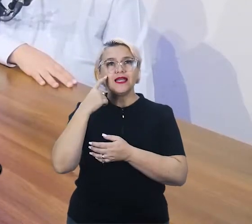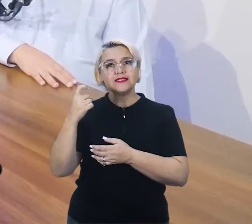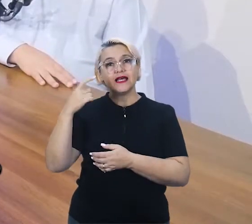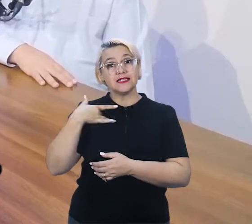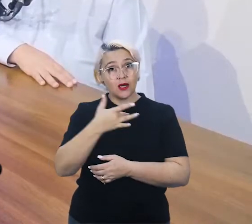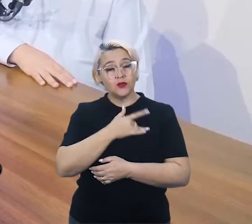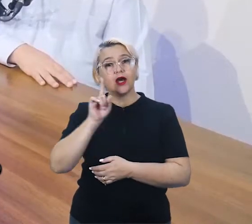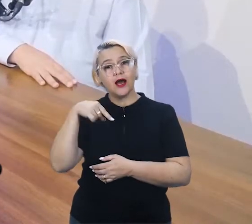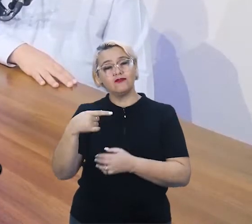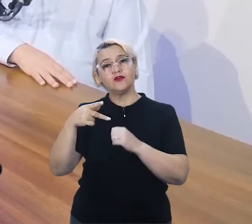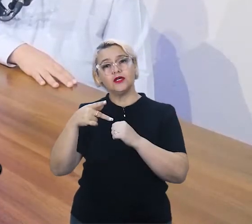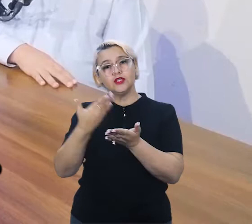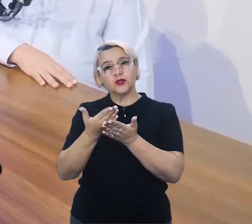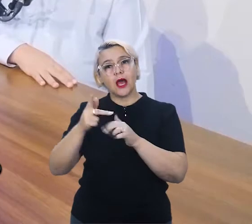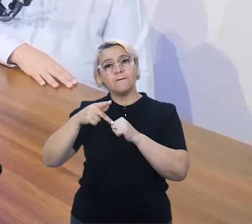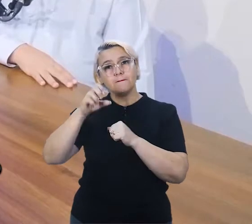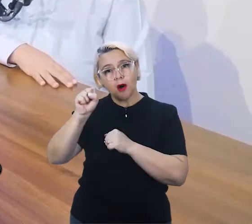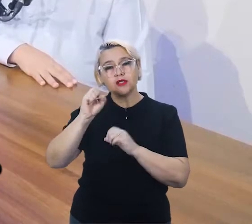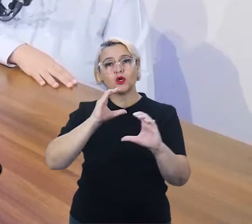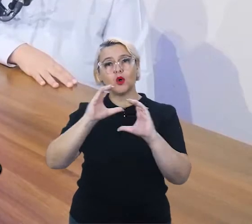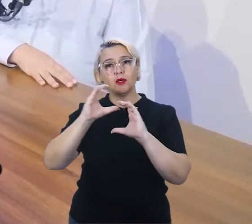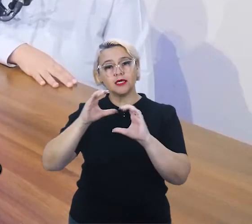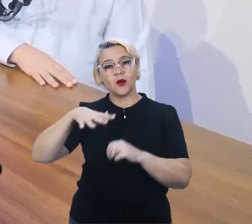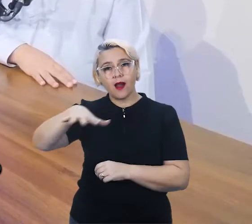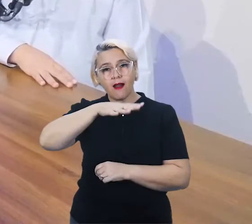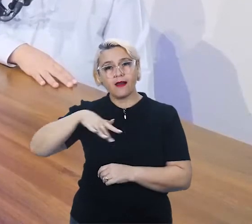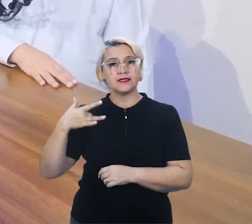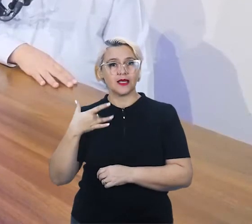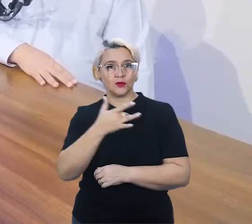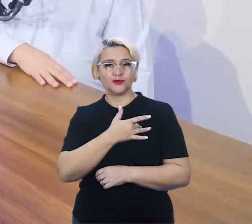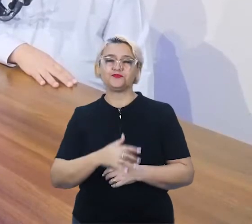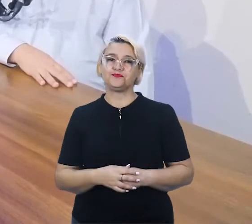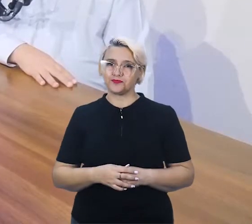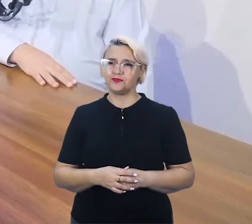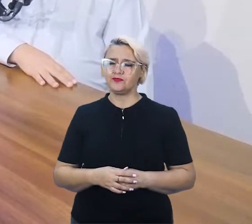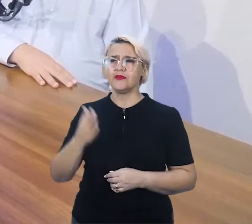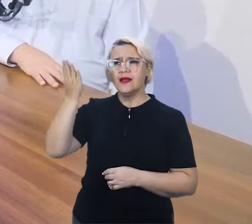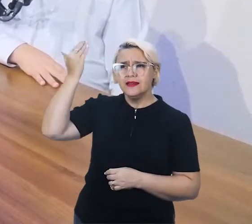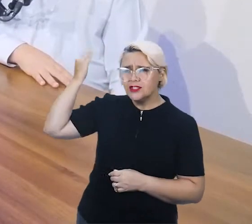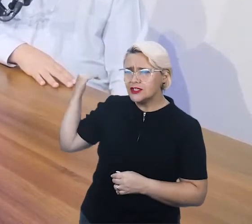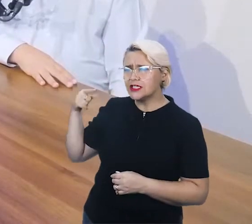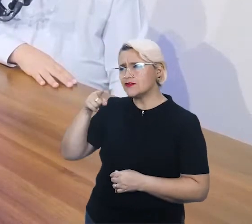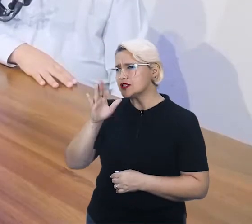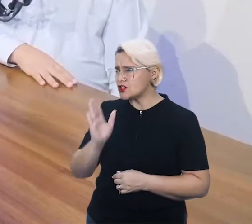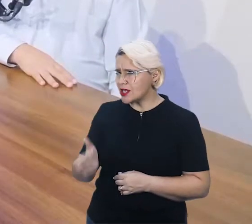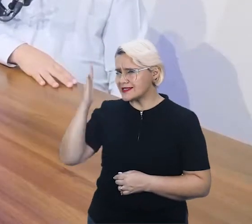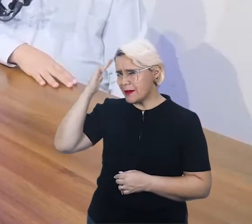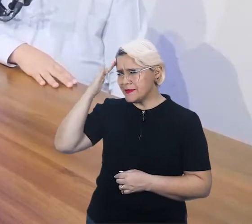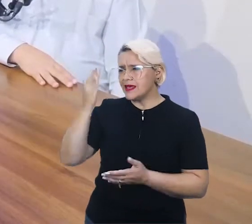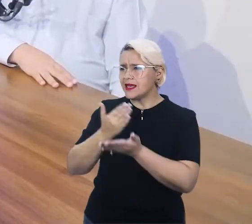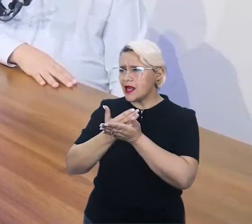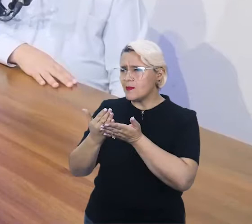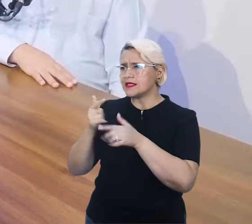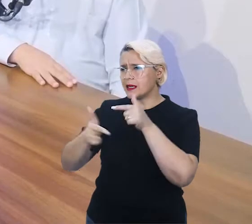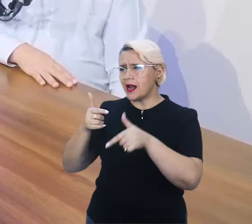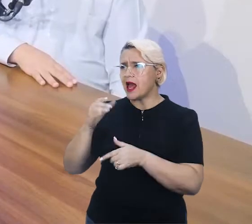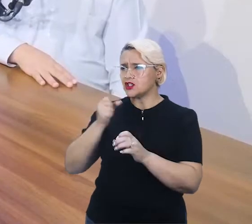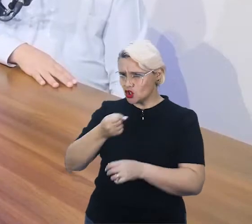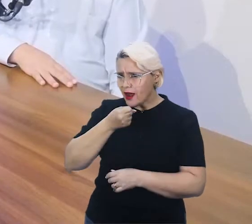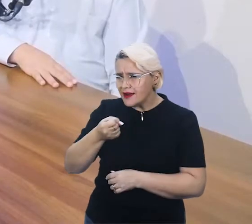fazendo especialização em comunicação e saúde. Cláudia, Mas desde criança você já sabia que queria ser